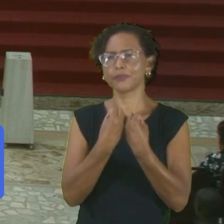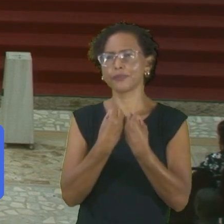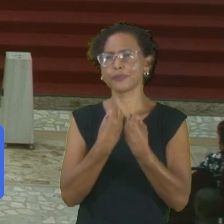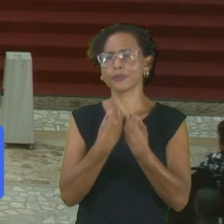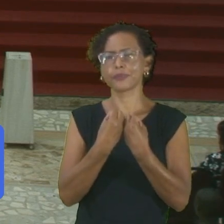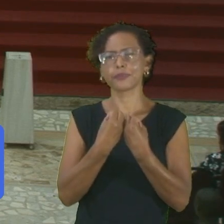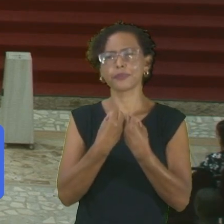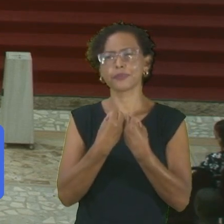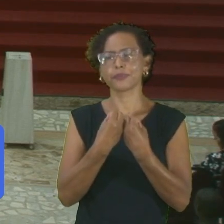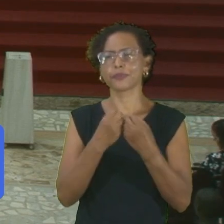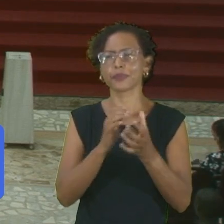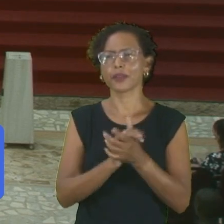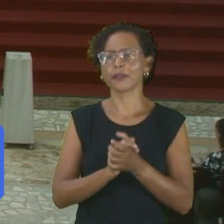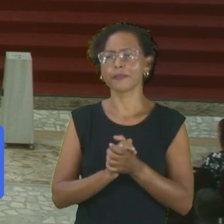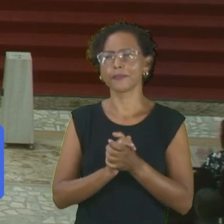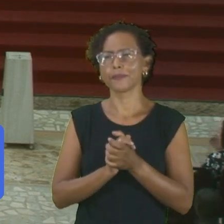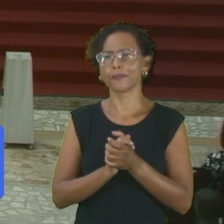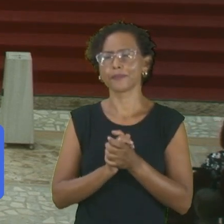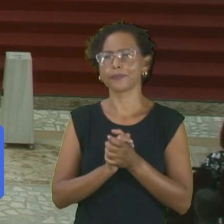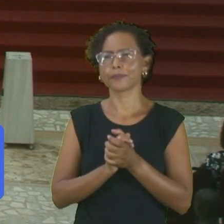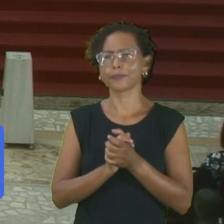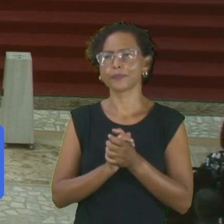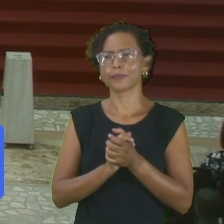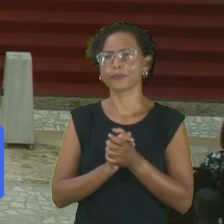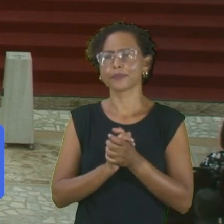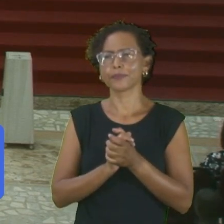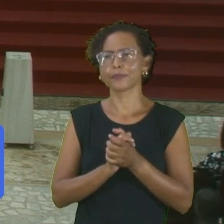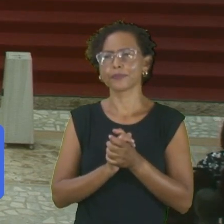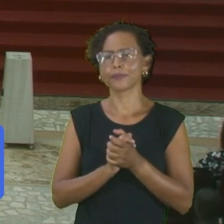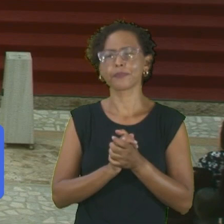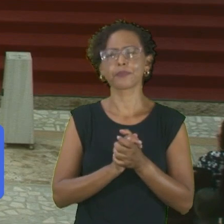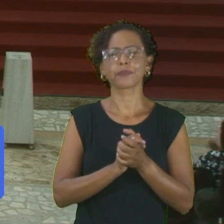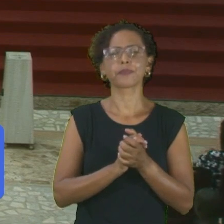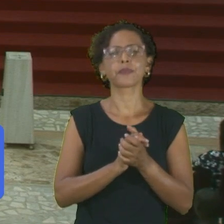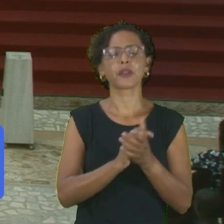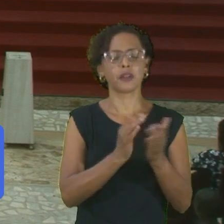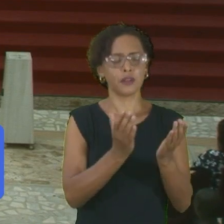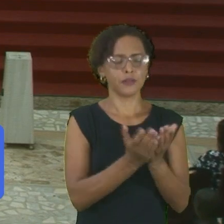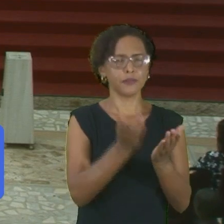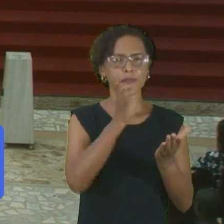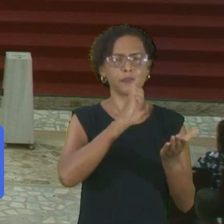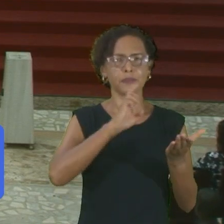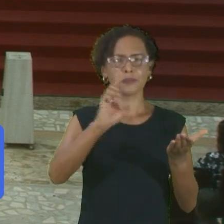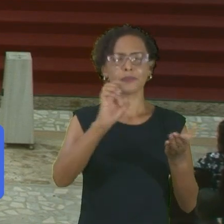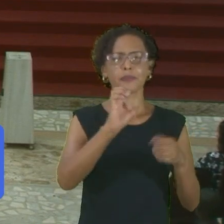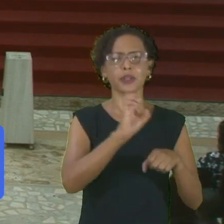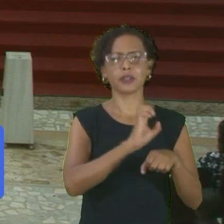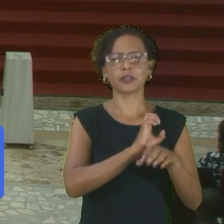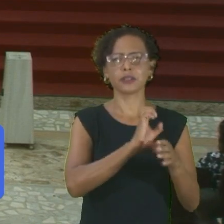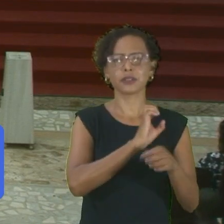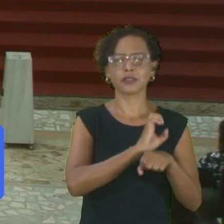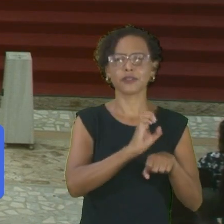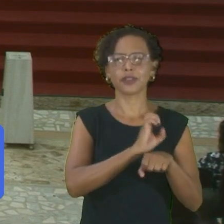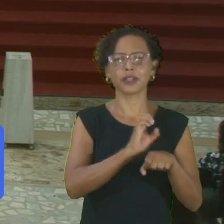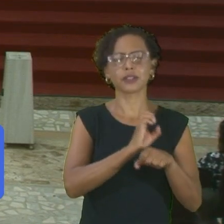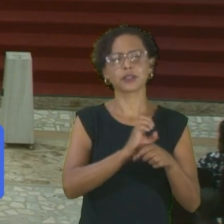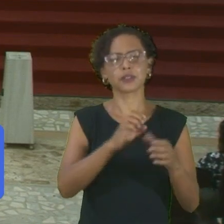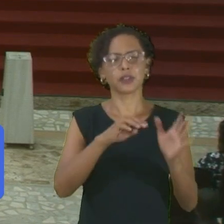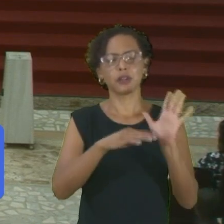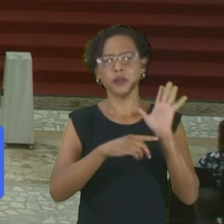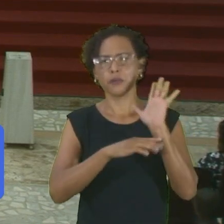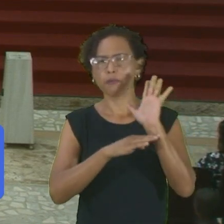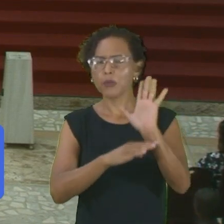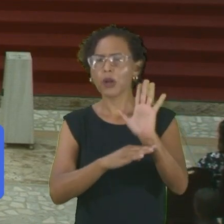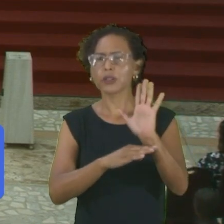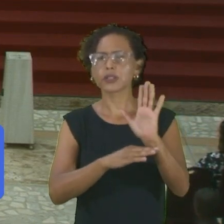Agora preste atenção, por favor. A Epístola aos Efésios, ela fala de uma nova criação. Diga